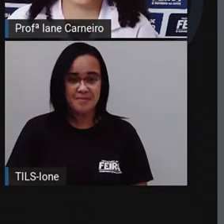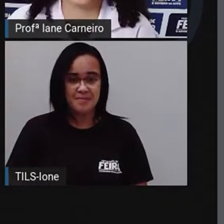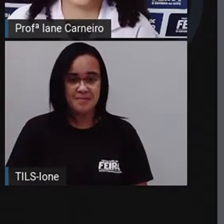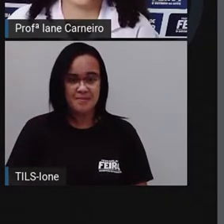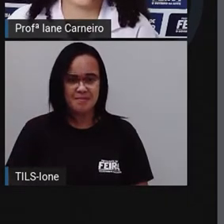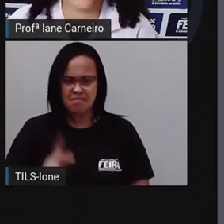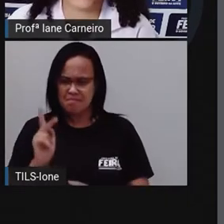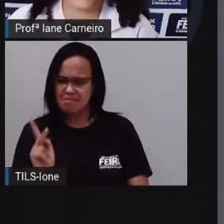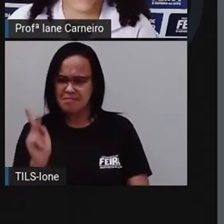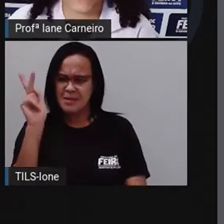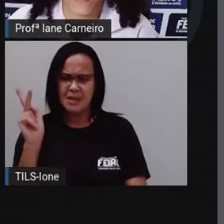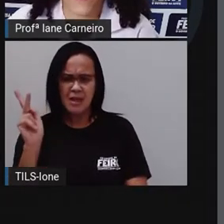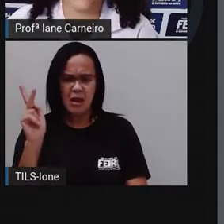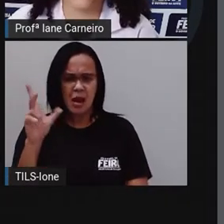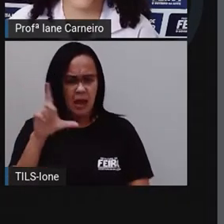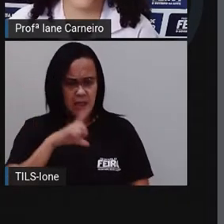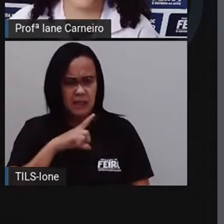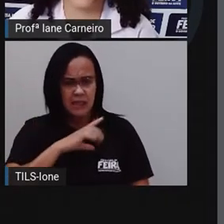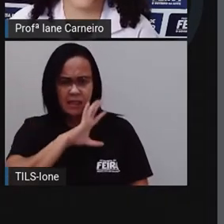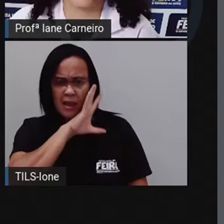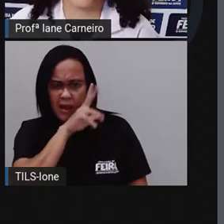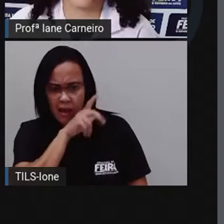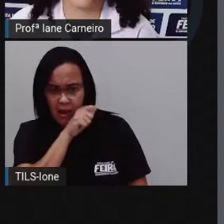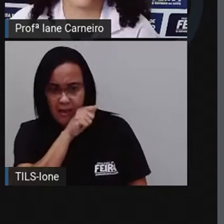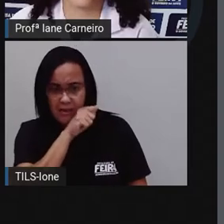Tem algum bicho com a letra K?